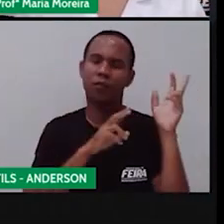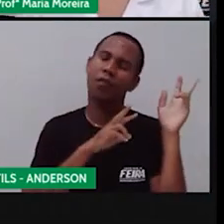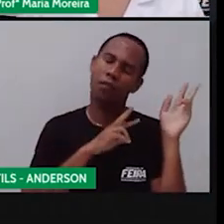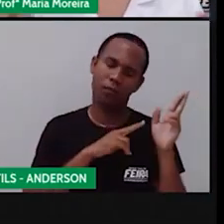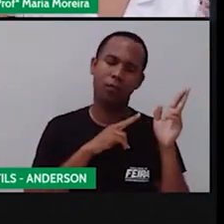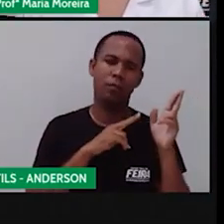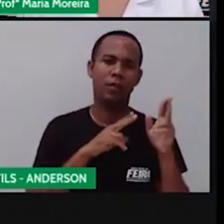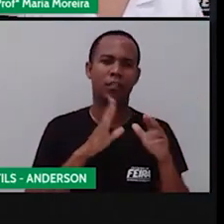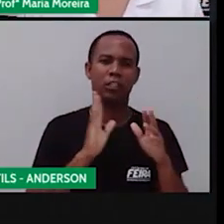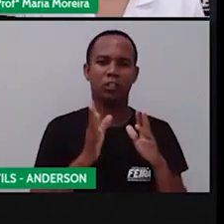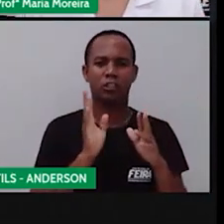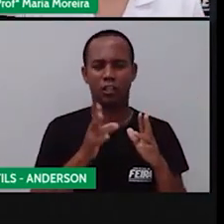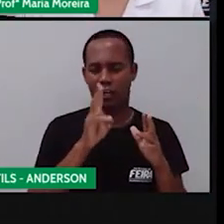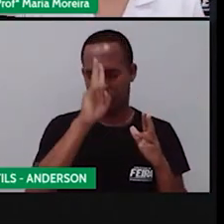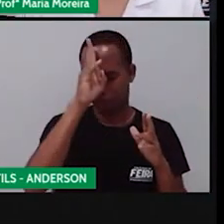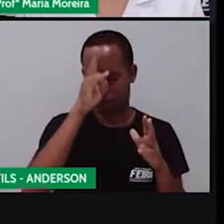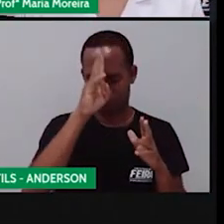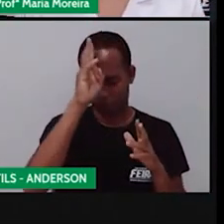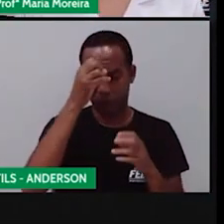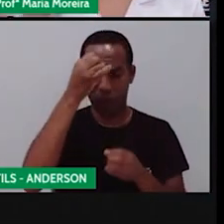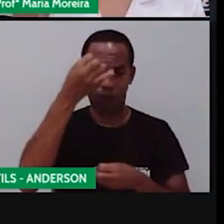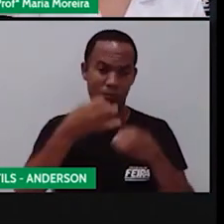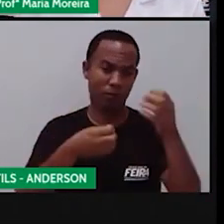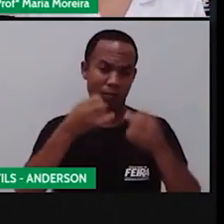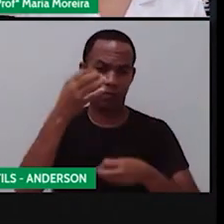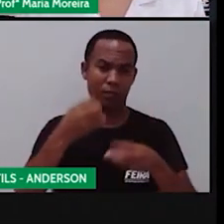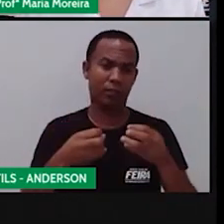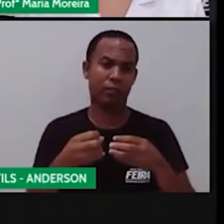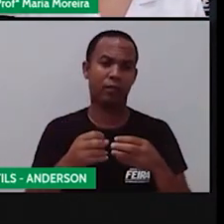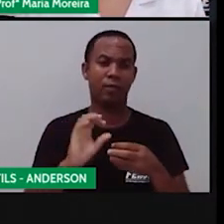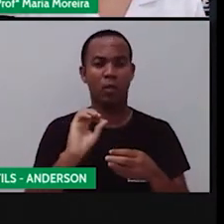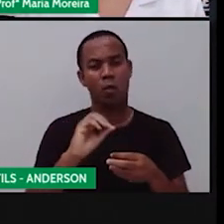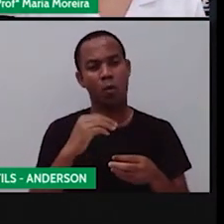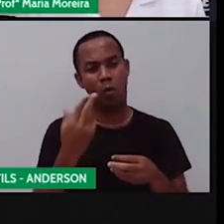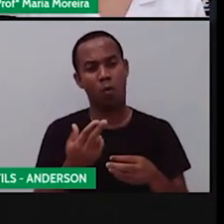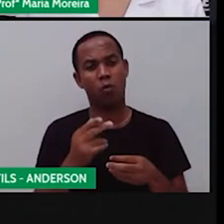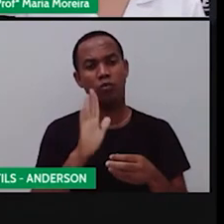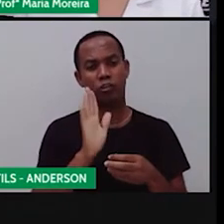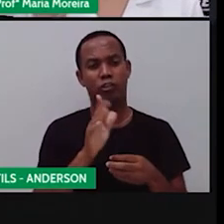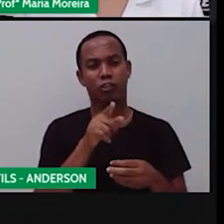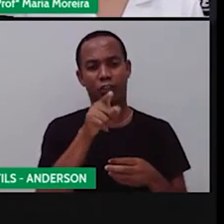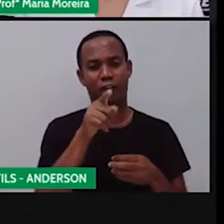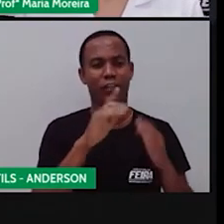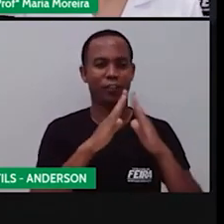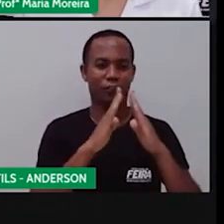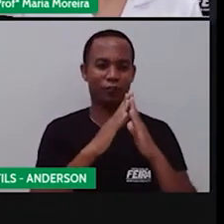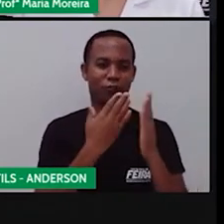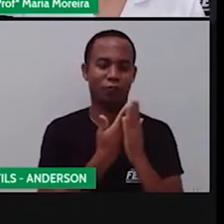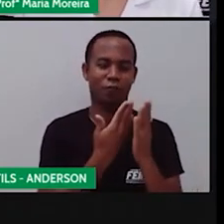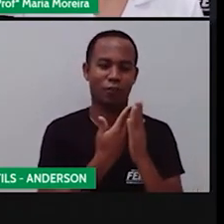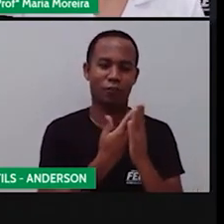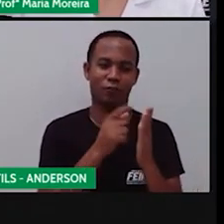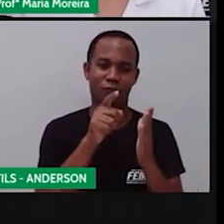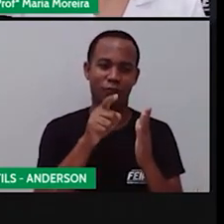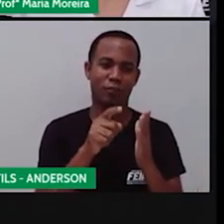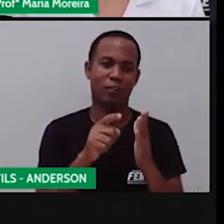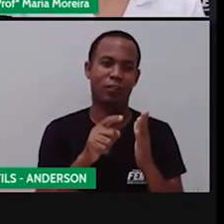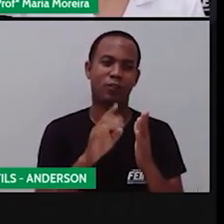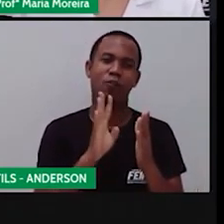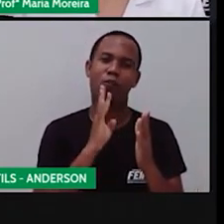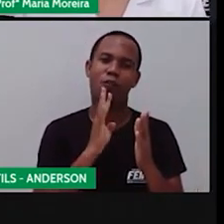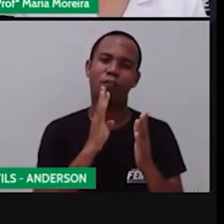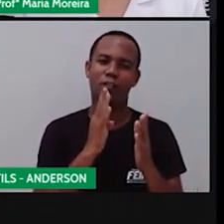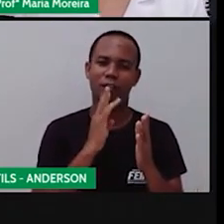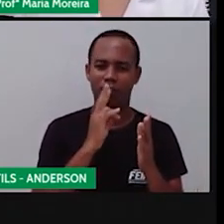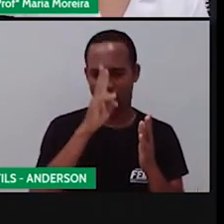foram contadas, já foram mencionadas aqui, ou aí na escola de vocês, né? Na escola que onde você estava